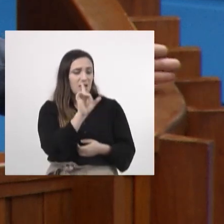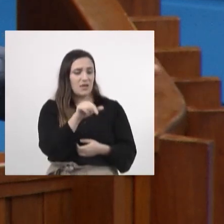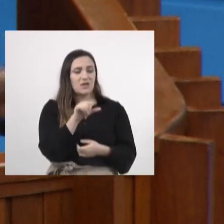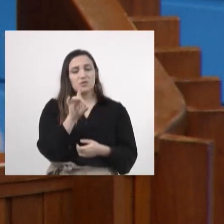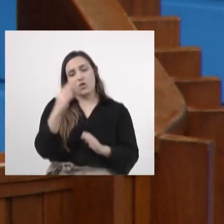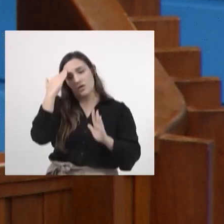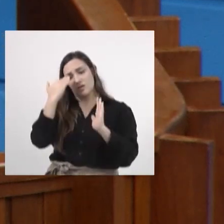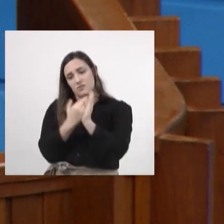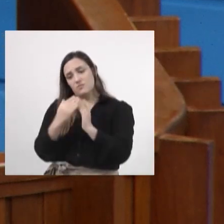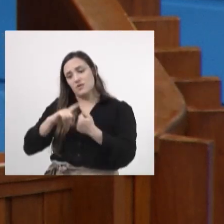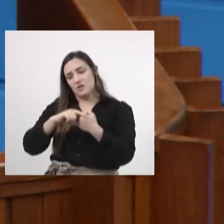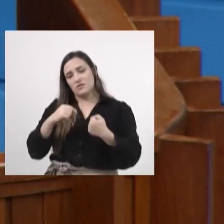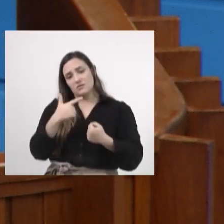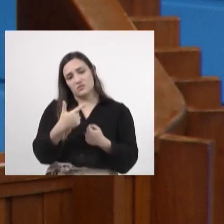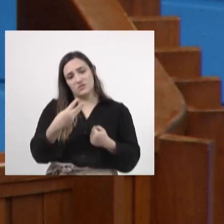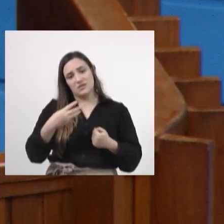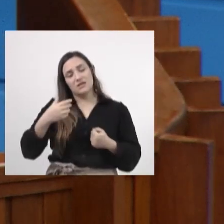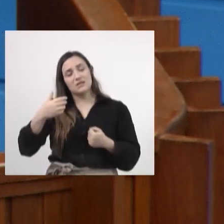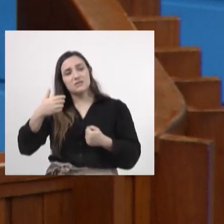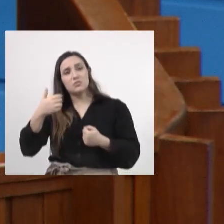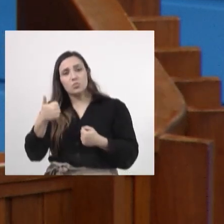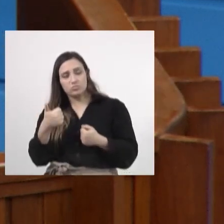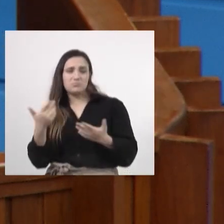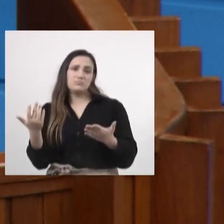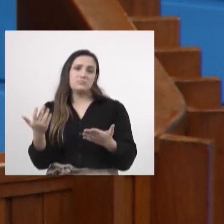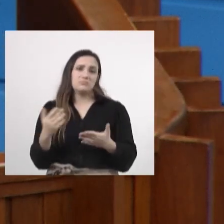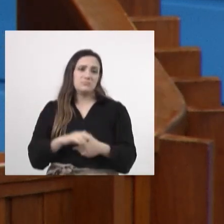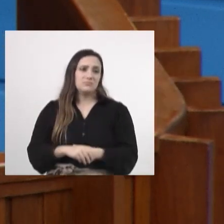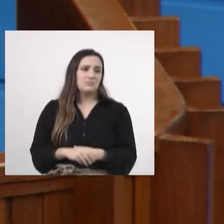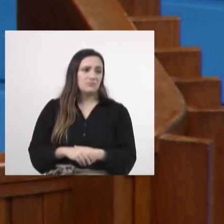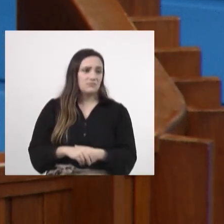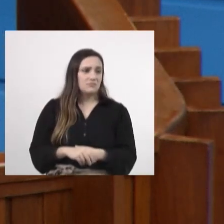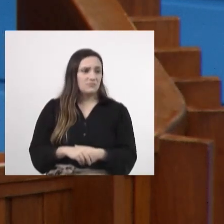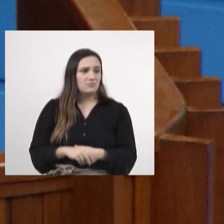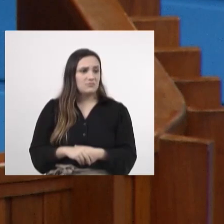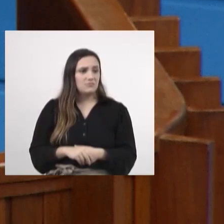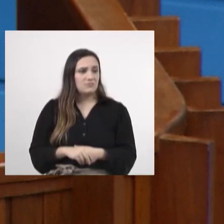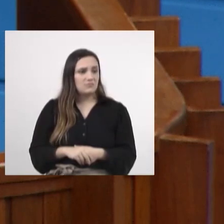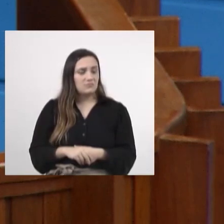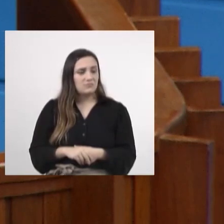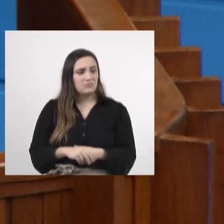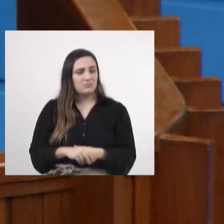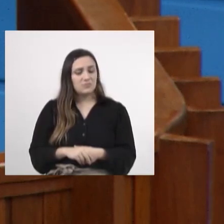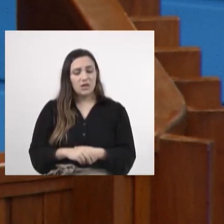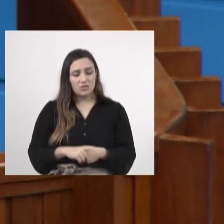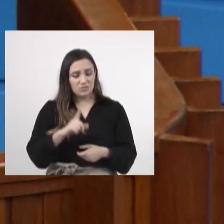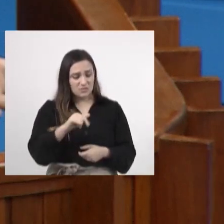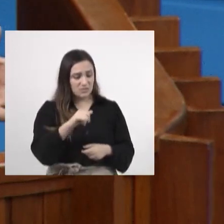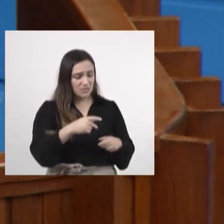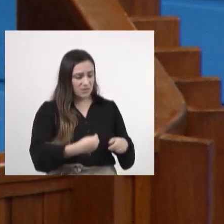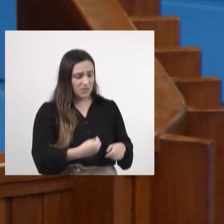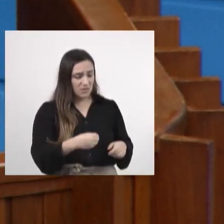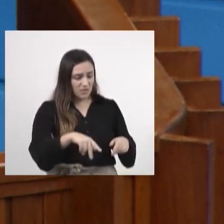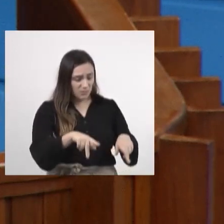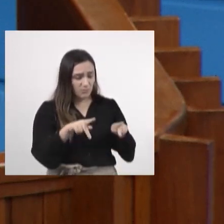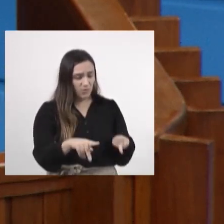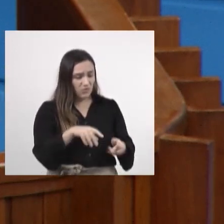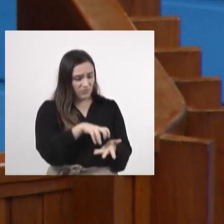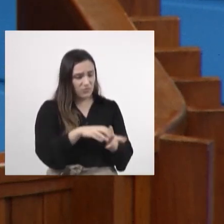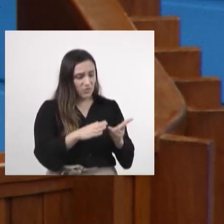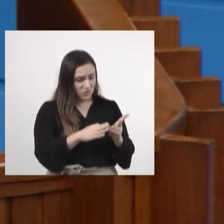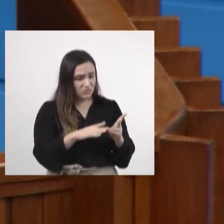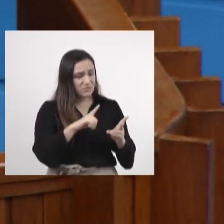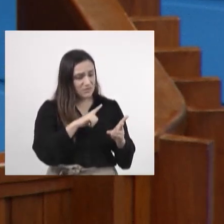artigo 231, está confirmando que a terra que o índio estava presente em 88 teria que ter um